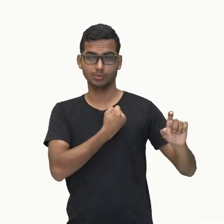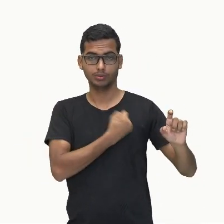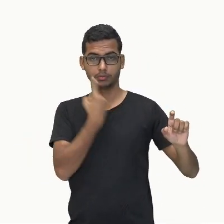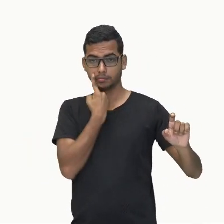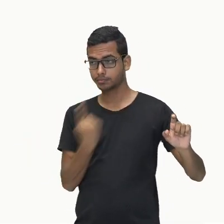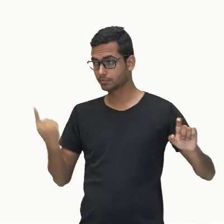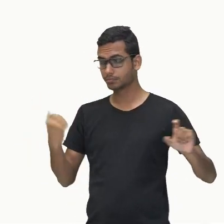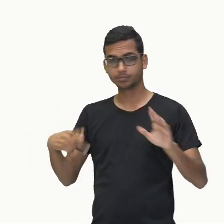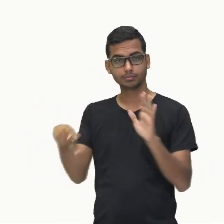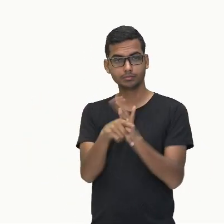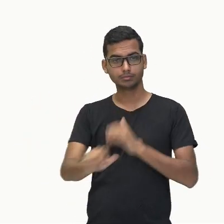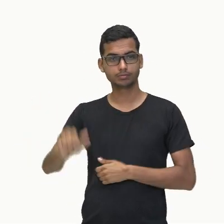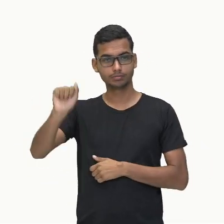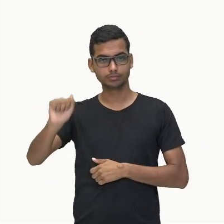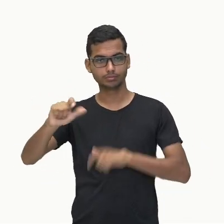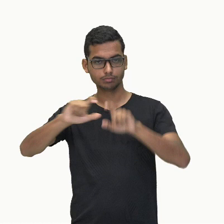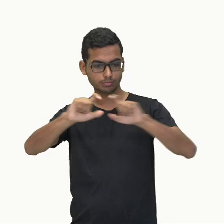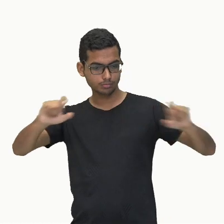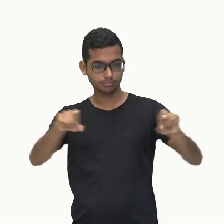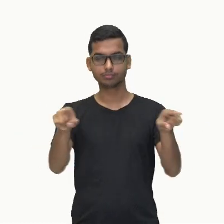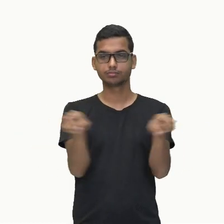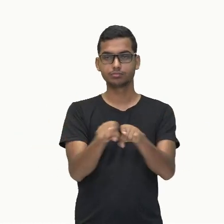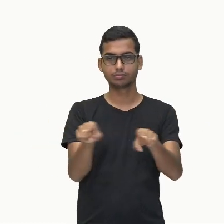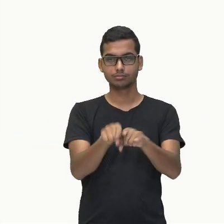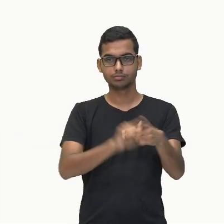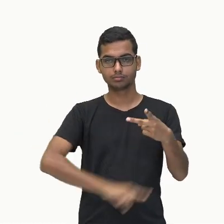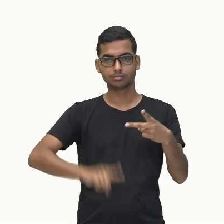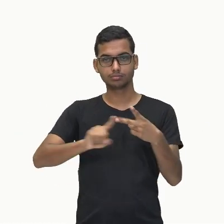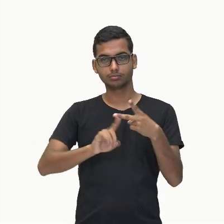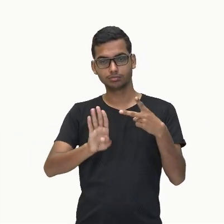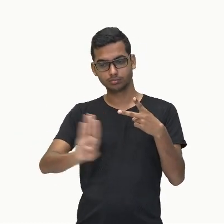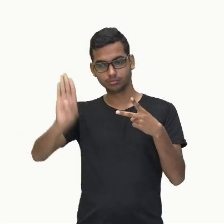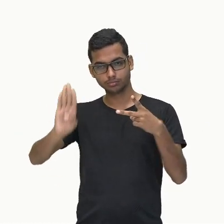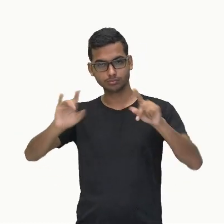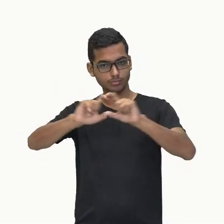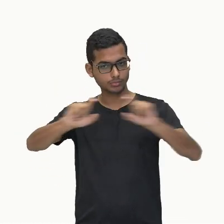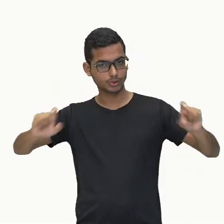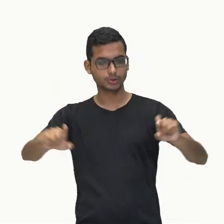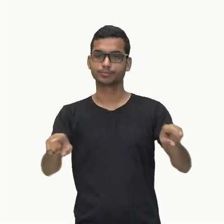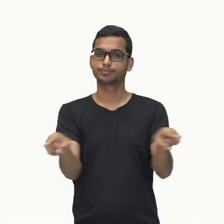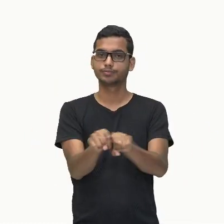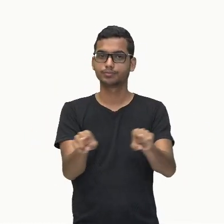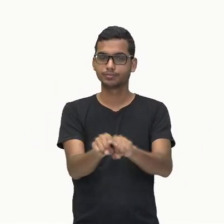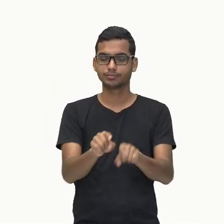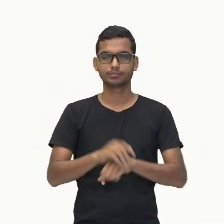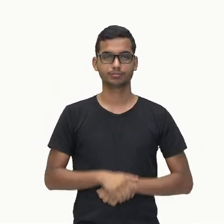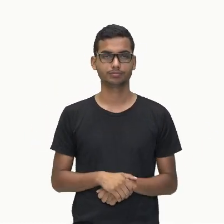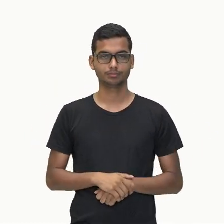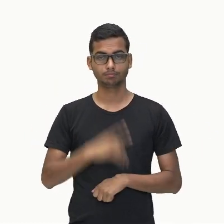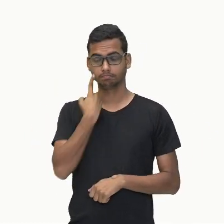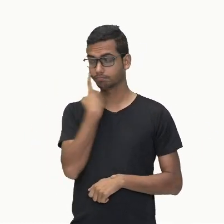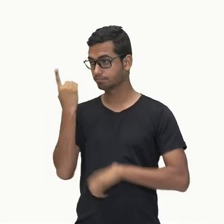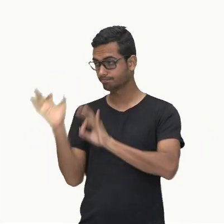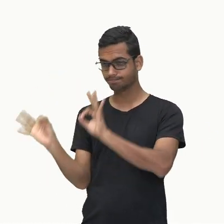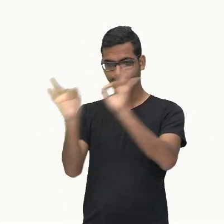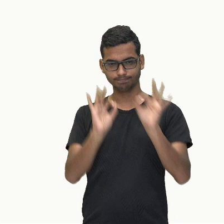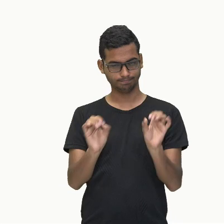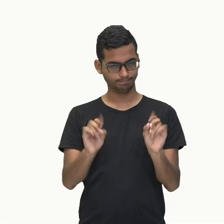elementos do conjunto A e os elementos do conjunto B. Vejam só.